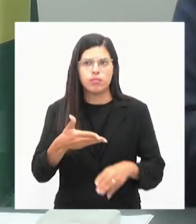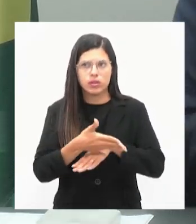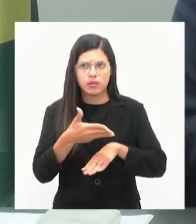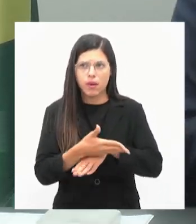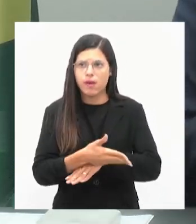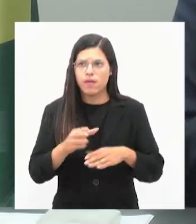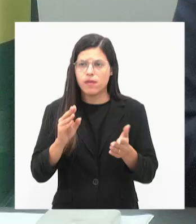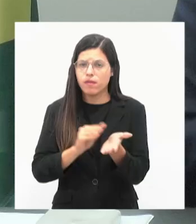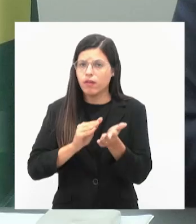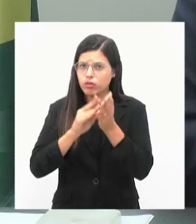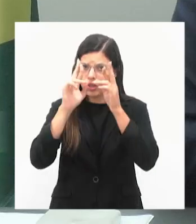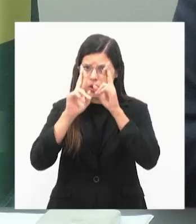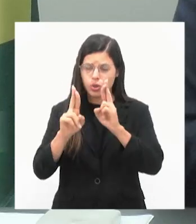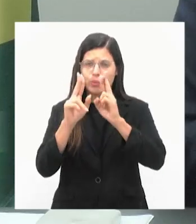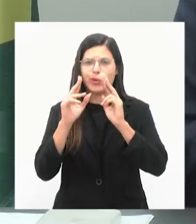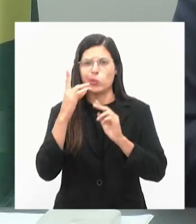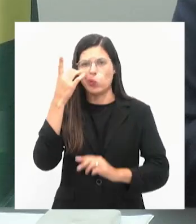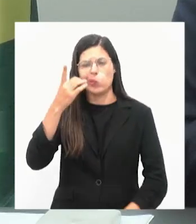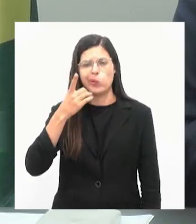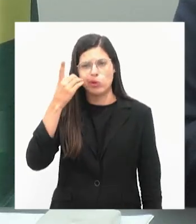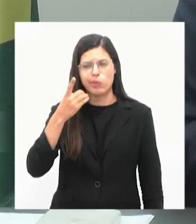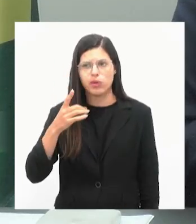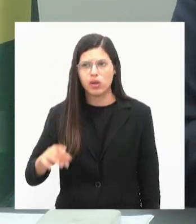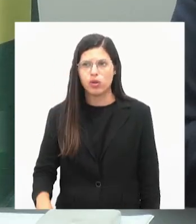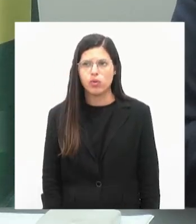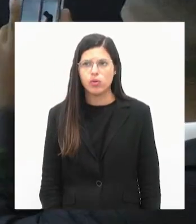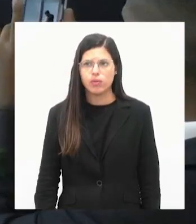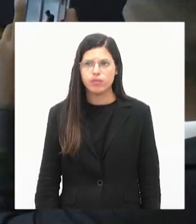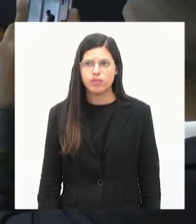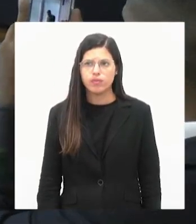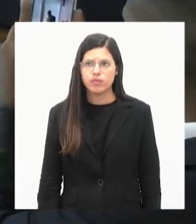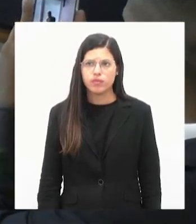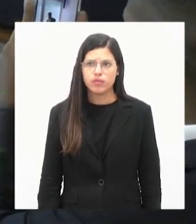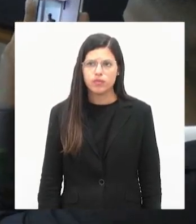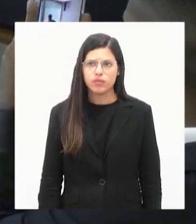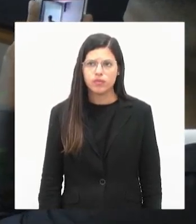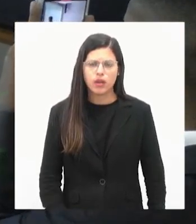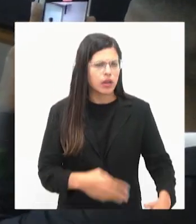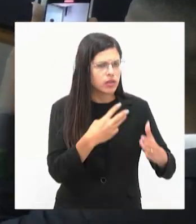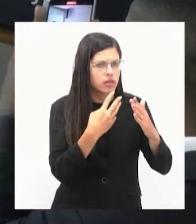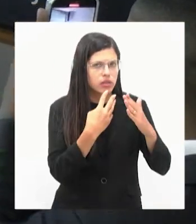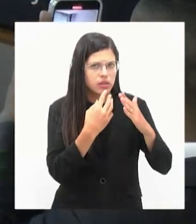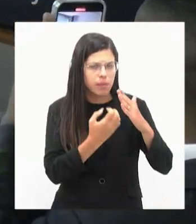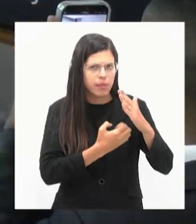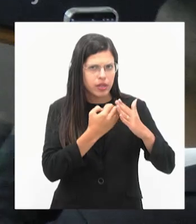Pô. Das empresas terceirizadas que o senhor é?